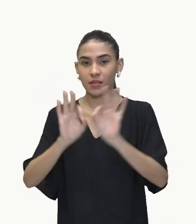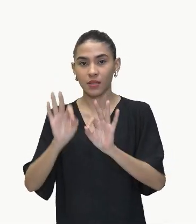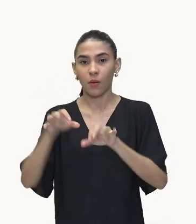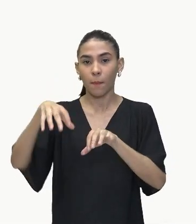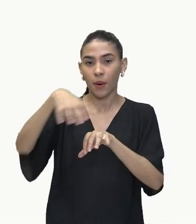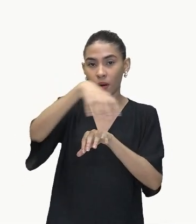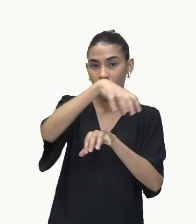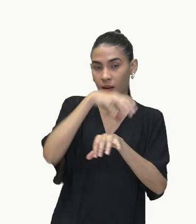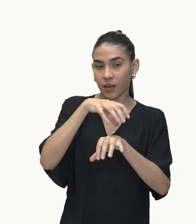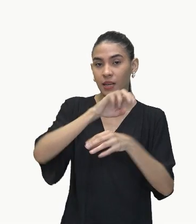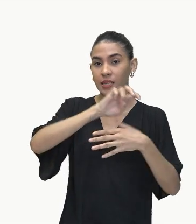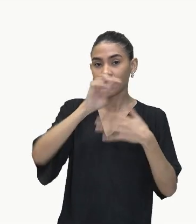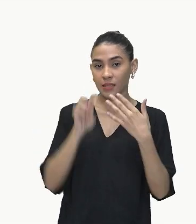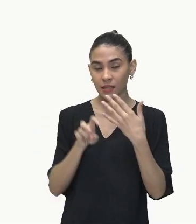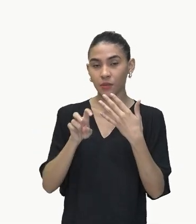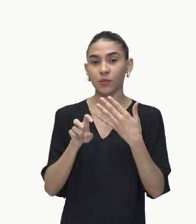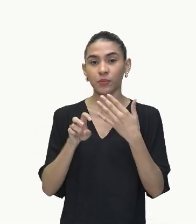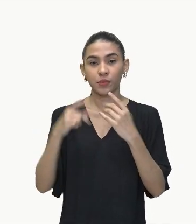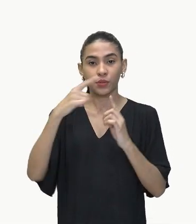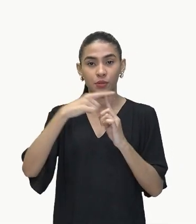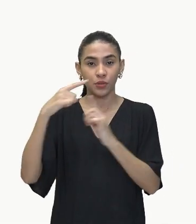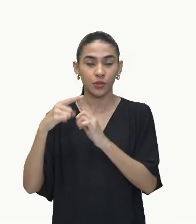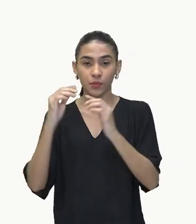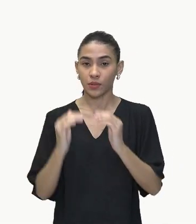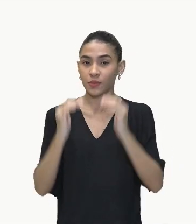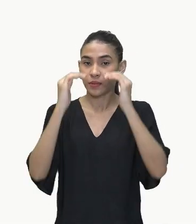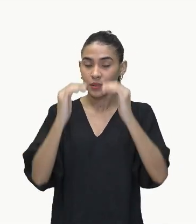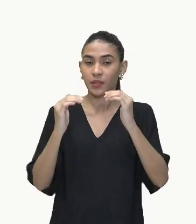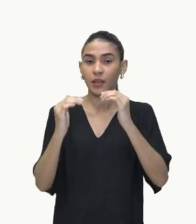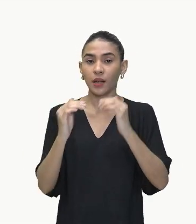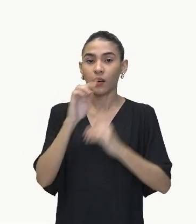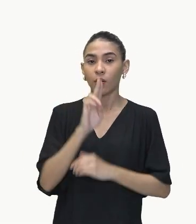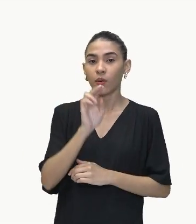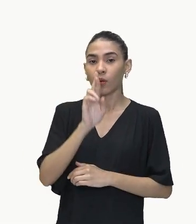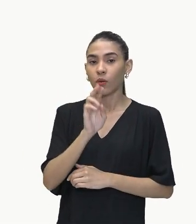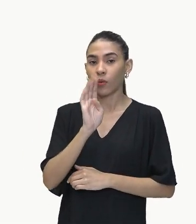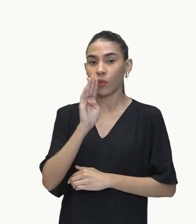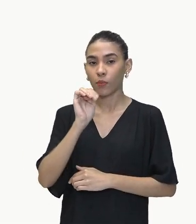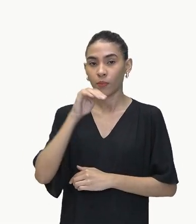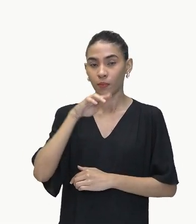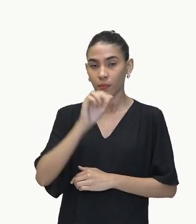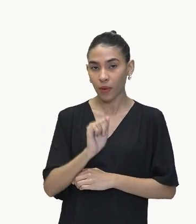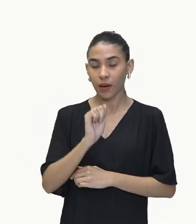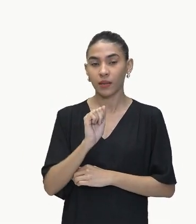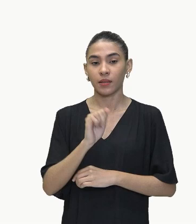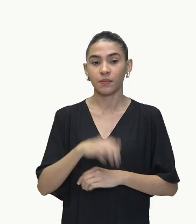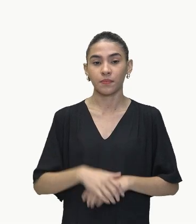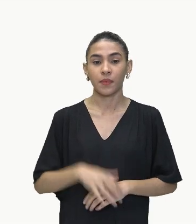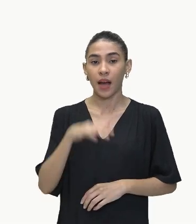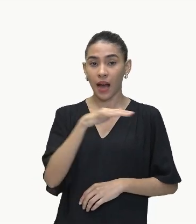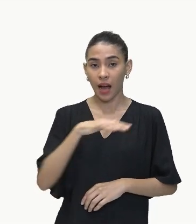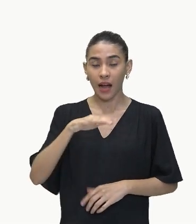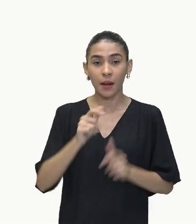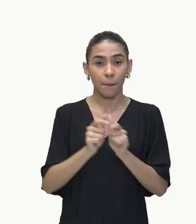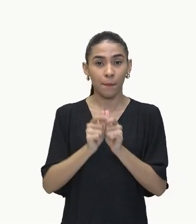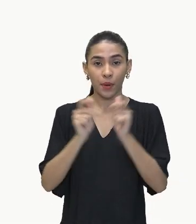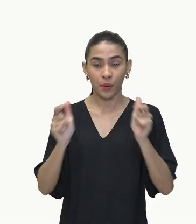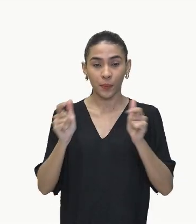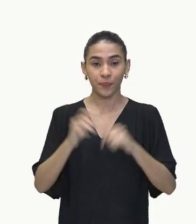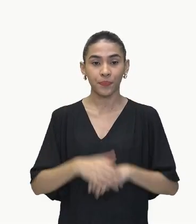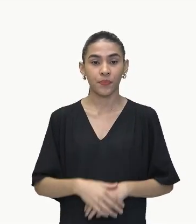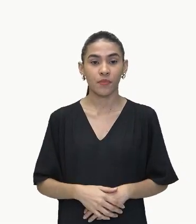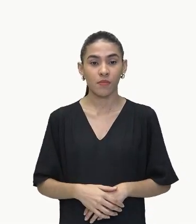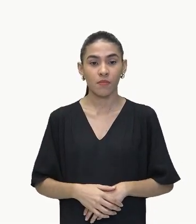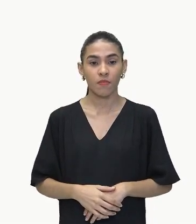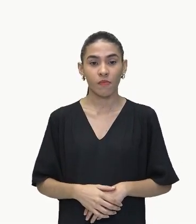nos 5 níveis de hierarquia urbana, segundo as grandes regiões, tá? Então nós temos